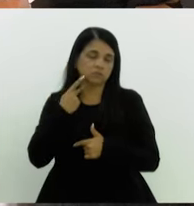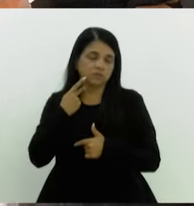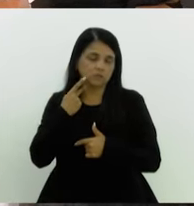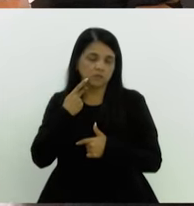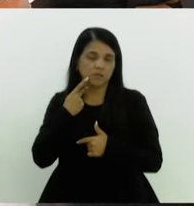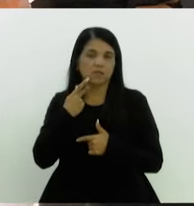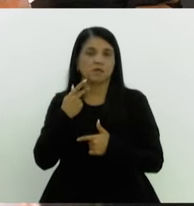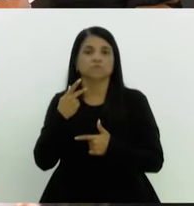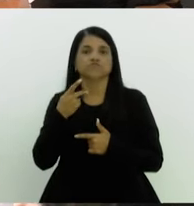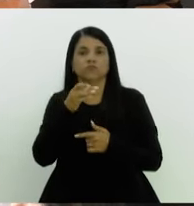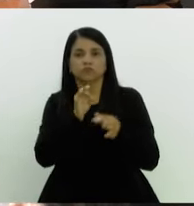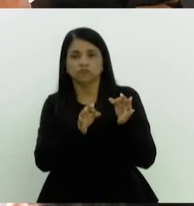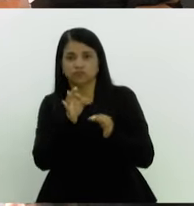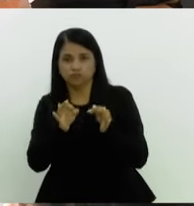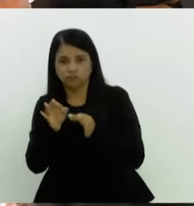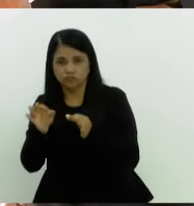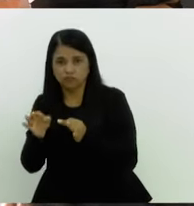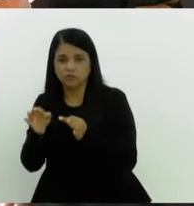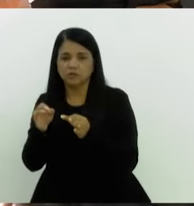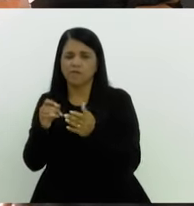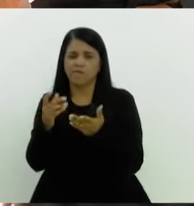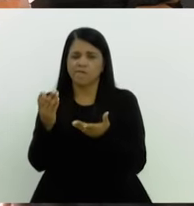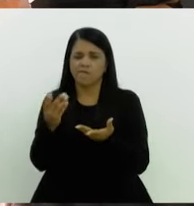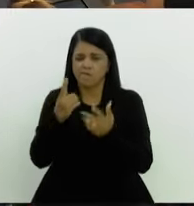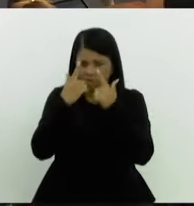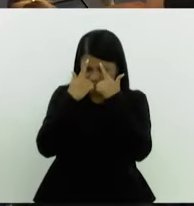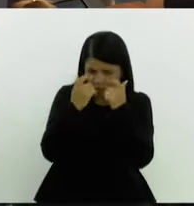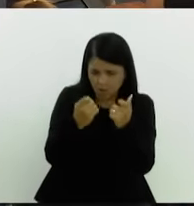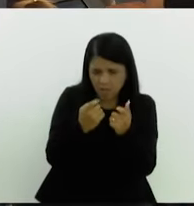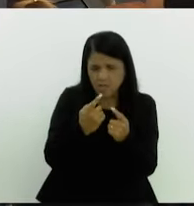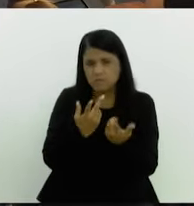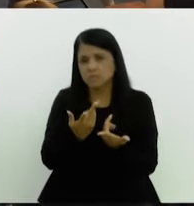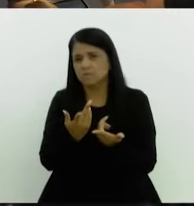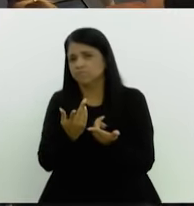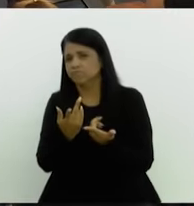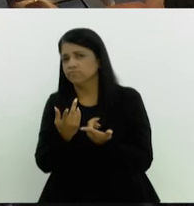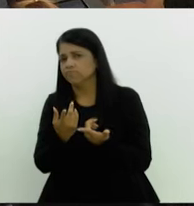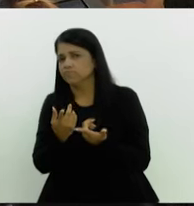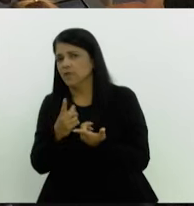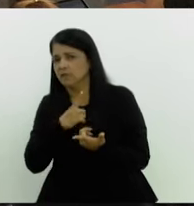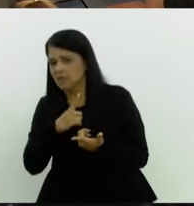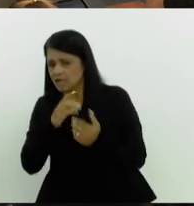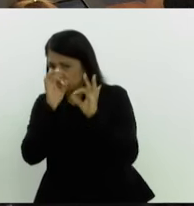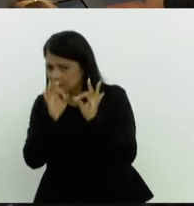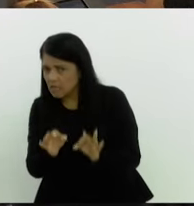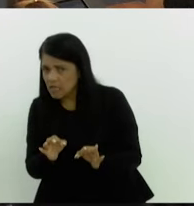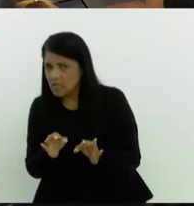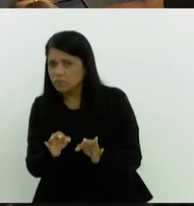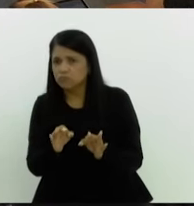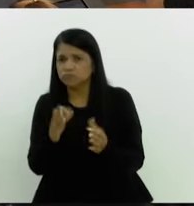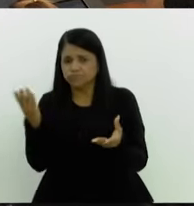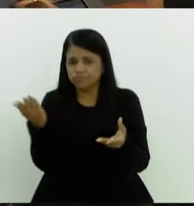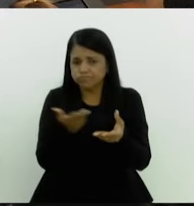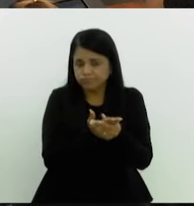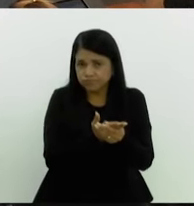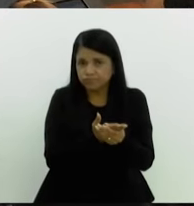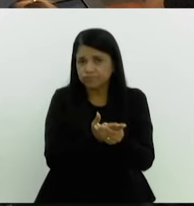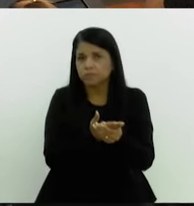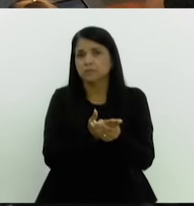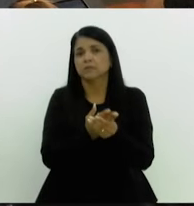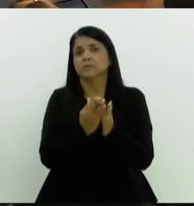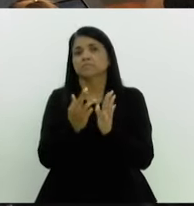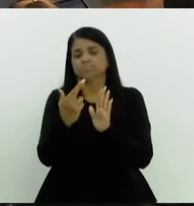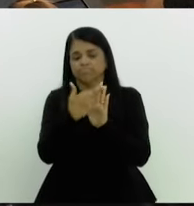fiscalizando se aquela situ ação de violência tem sido eh enfrentada corretamente de acordo com o Regimento Interno eh